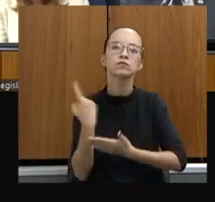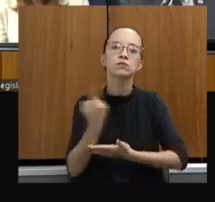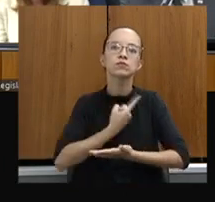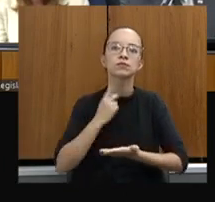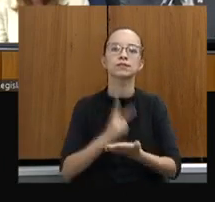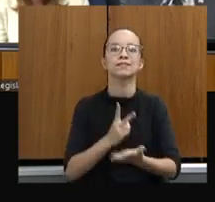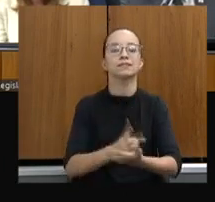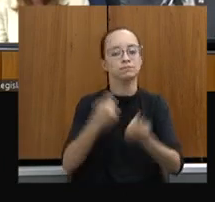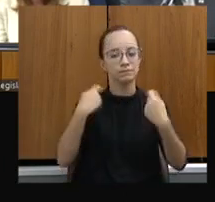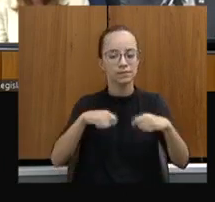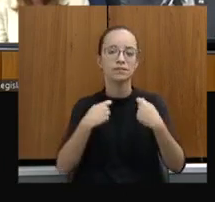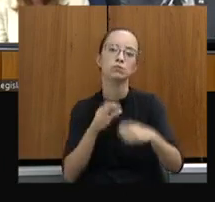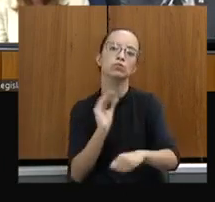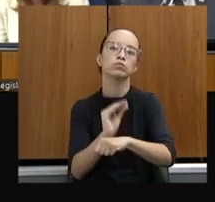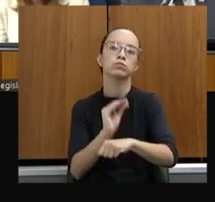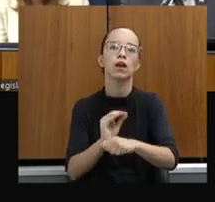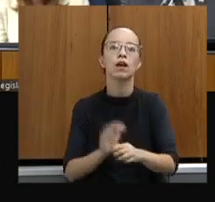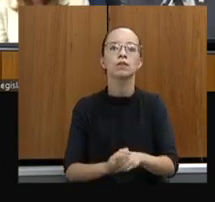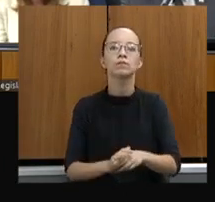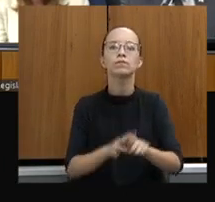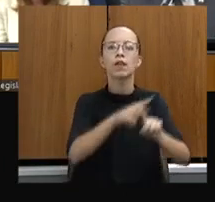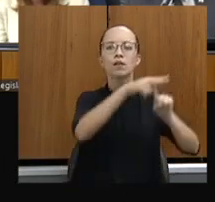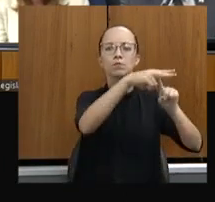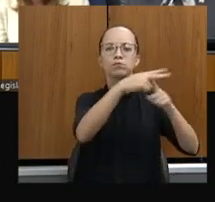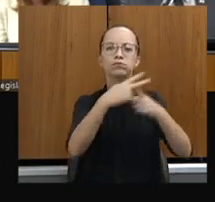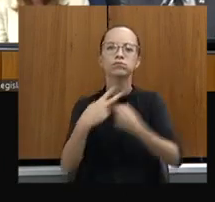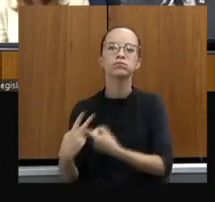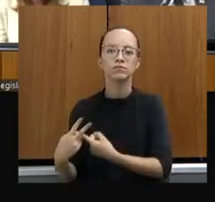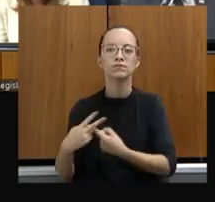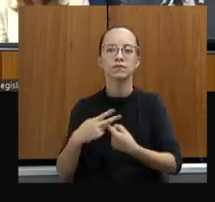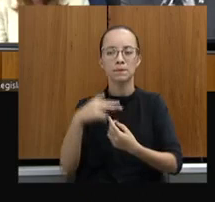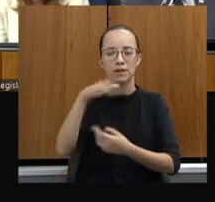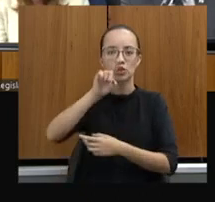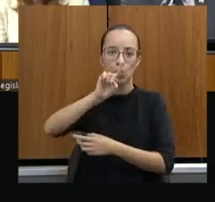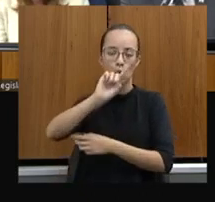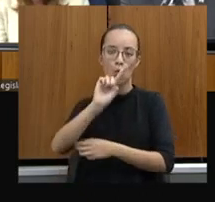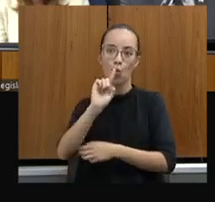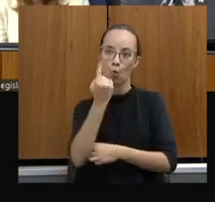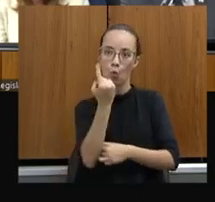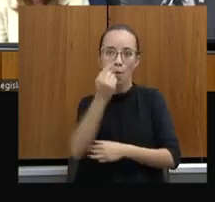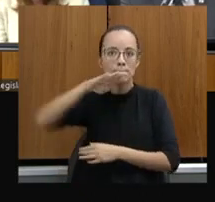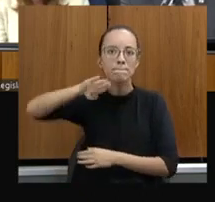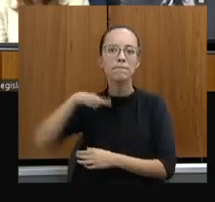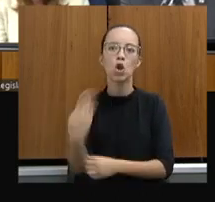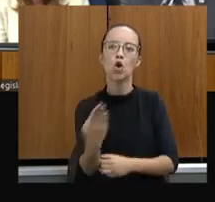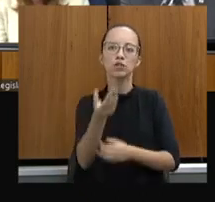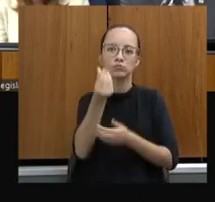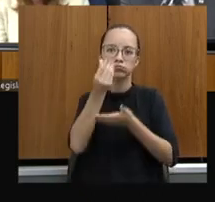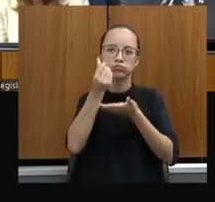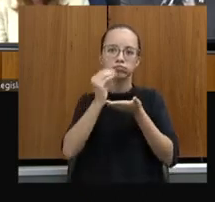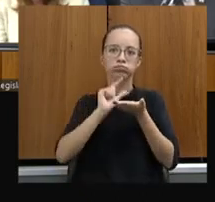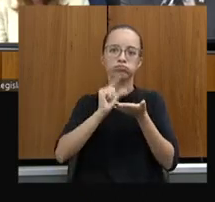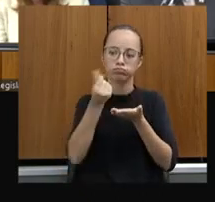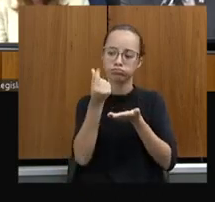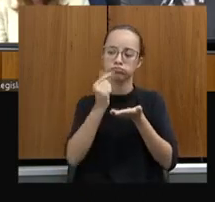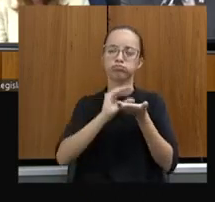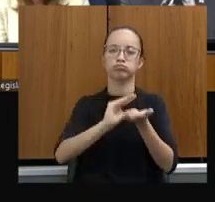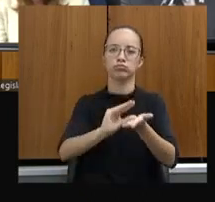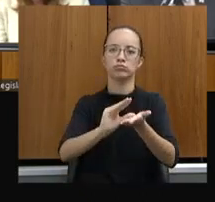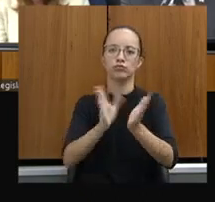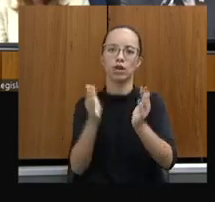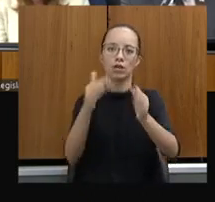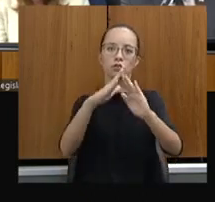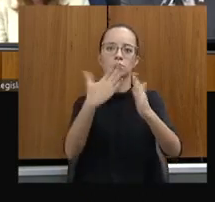que preservar em manutenção custei conservação já são mais de 1 bilhão 1 bilhão de reais investidos na nossas escolas